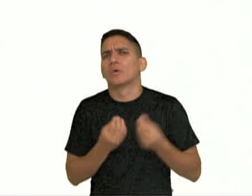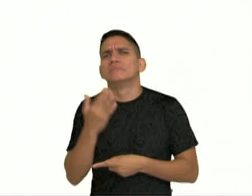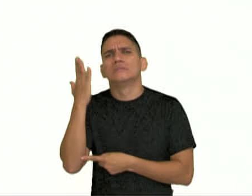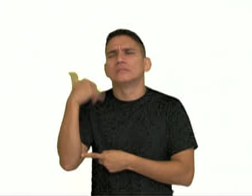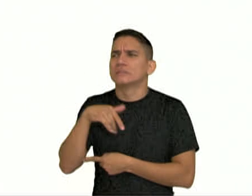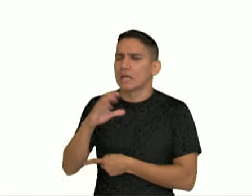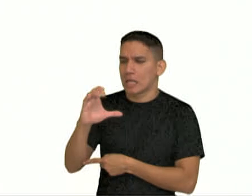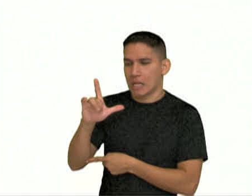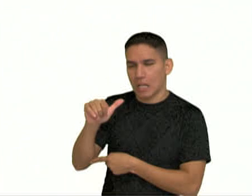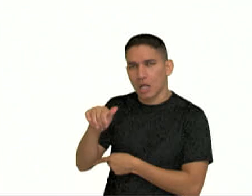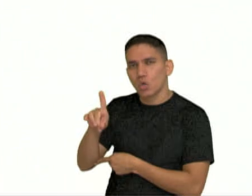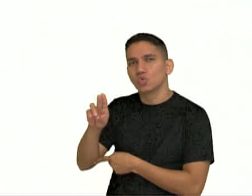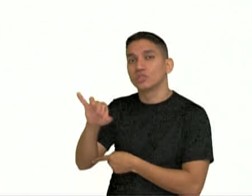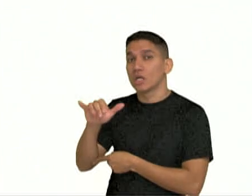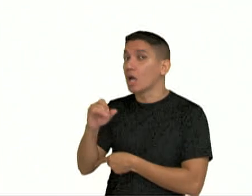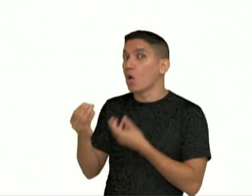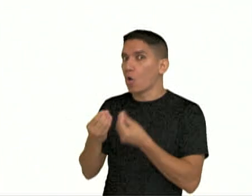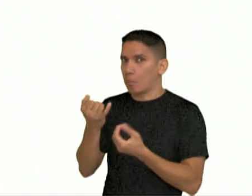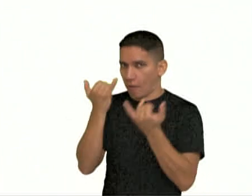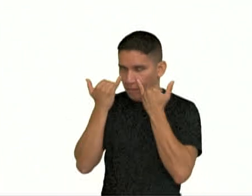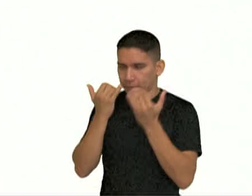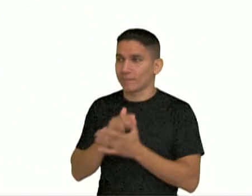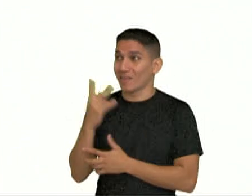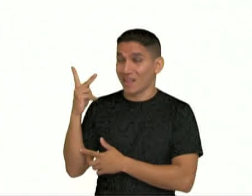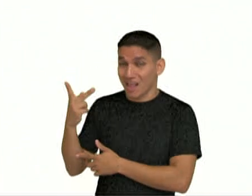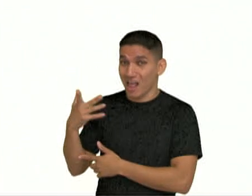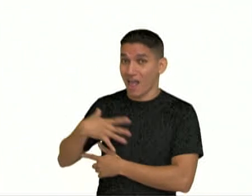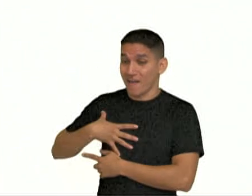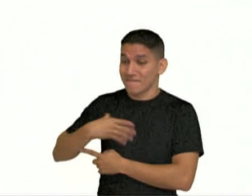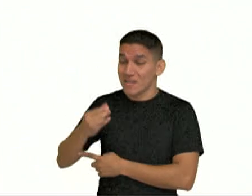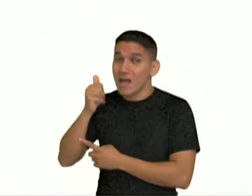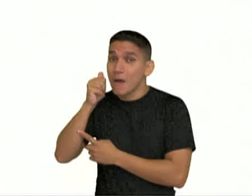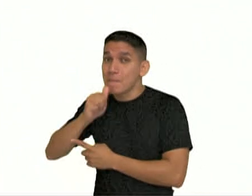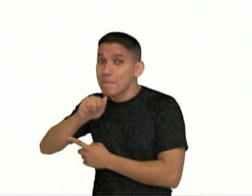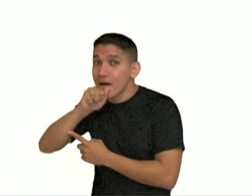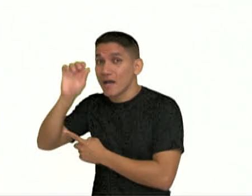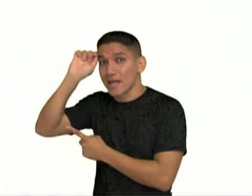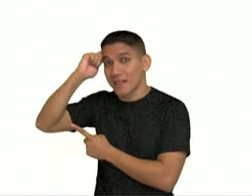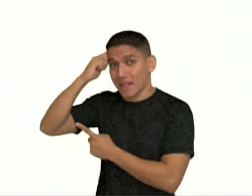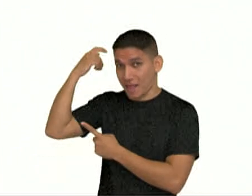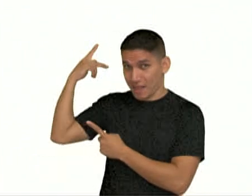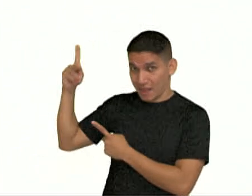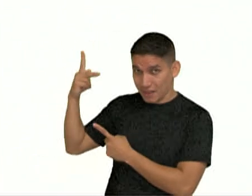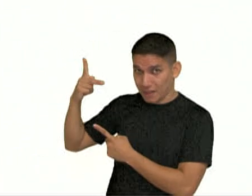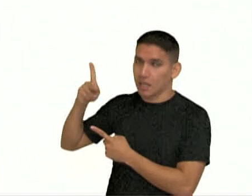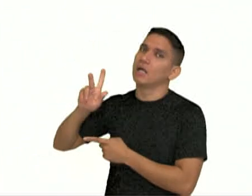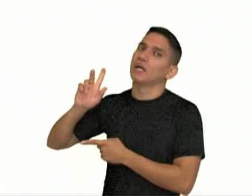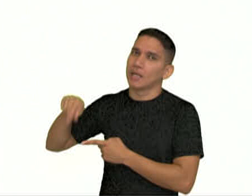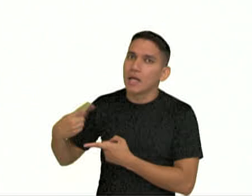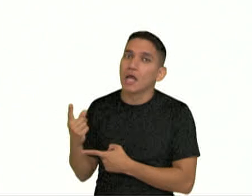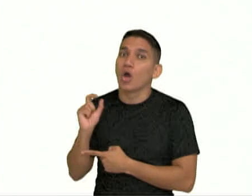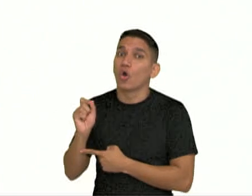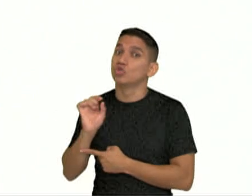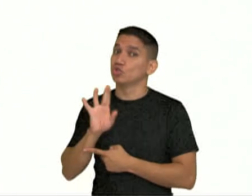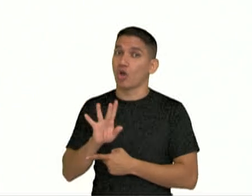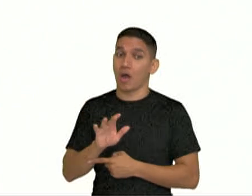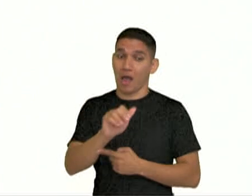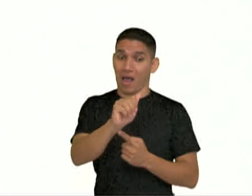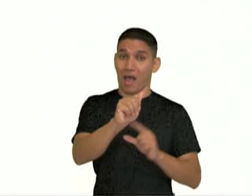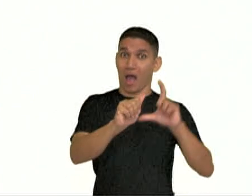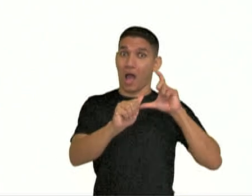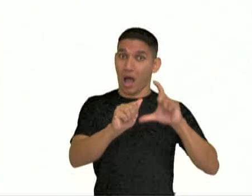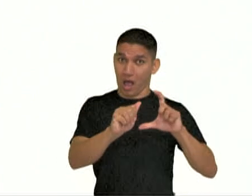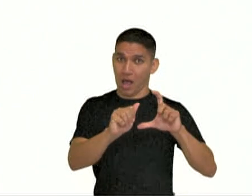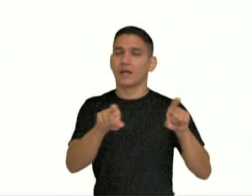considerar a Cláudia? Vamos ver o que está dizendo aqui, ó. Ela é filha de mãe negra. Se a mãe da Cláudia é negra, ela só tem azão para passar e só